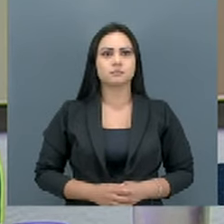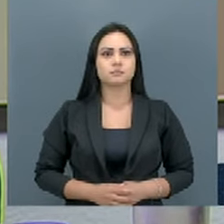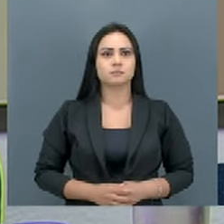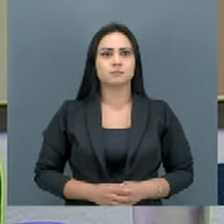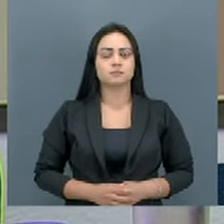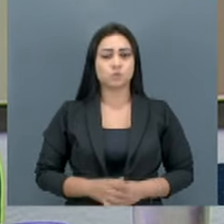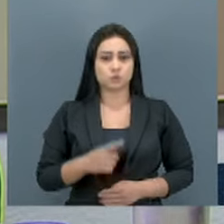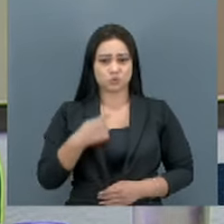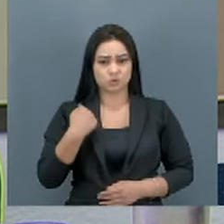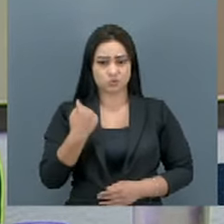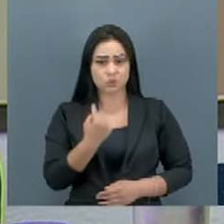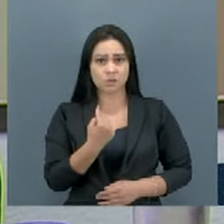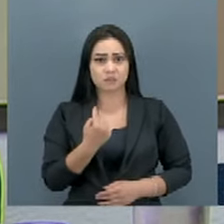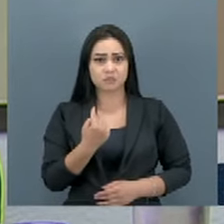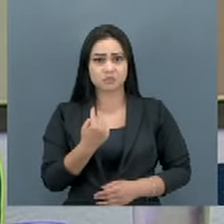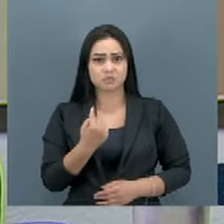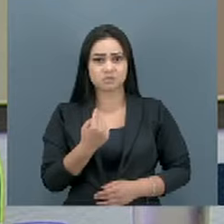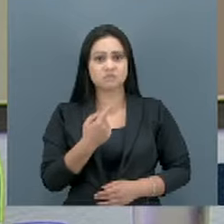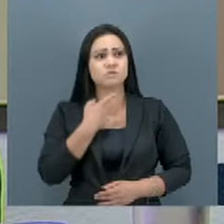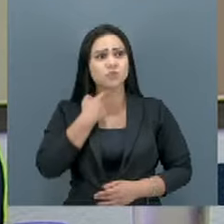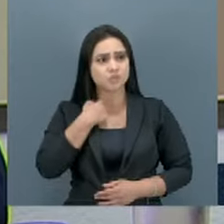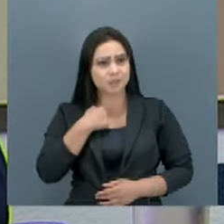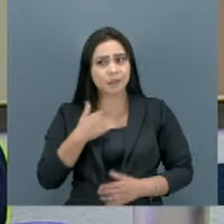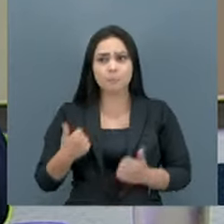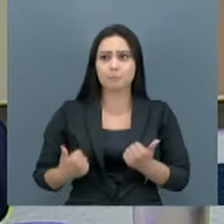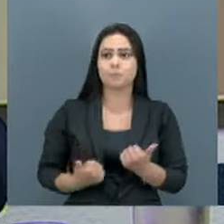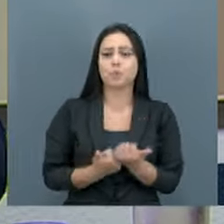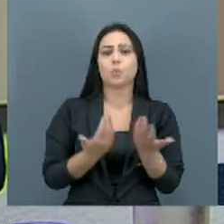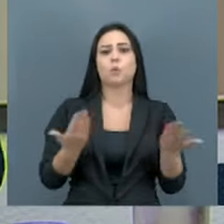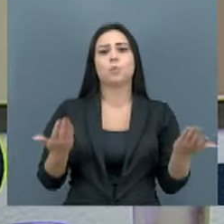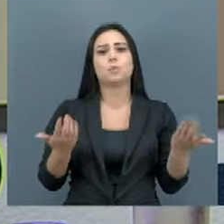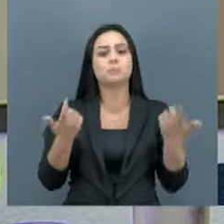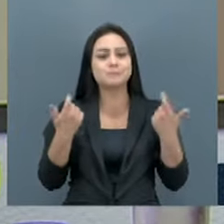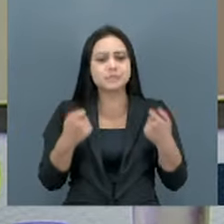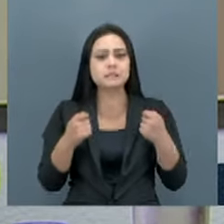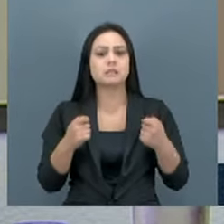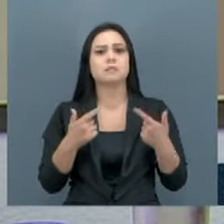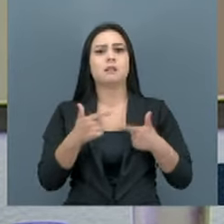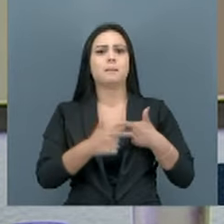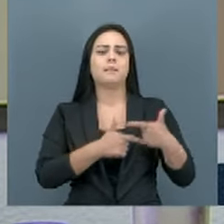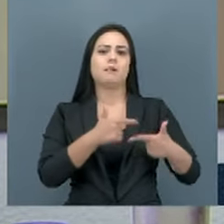nós queremos o apoio, nós queremos trabalhar.